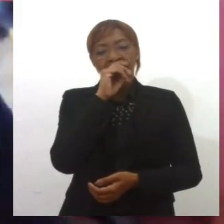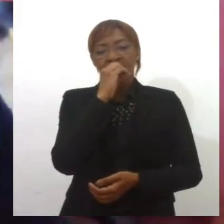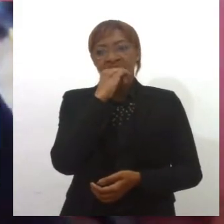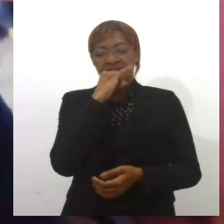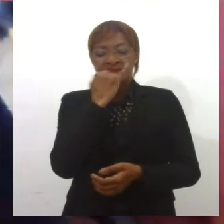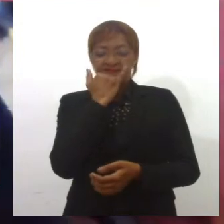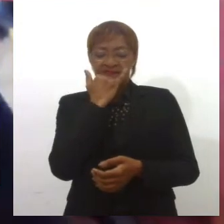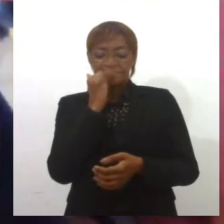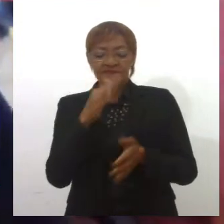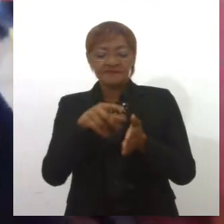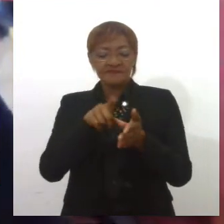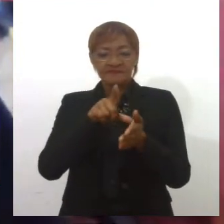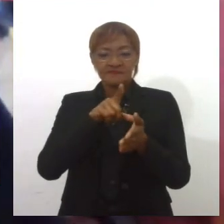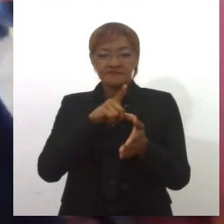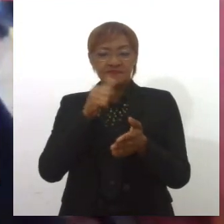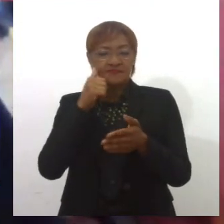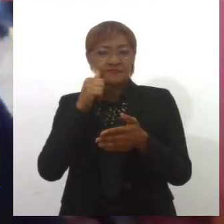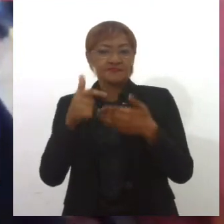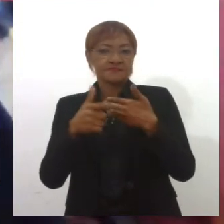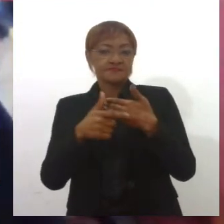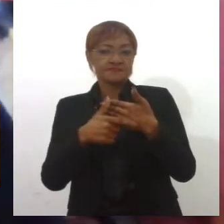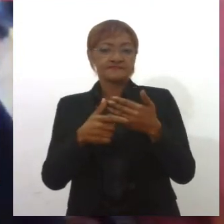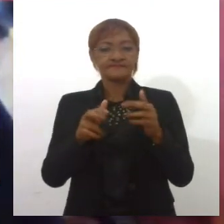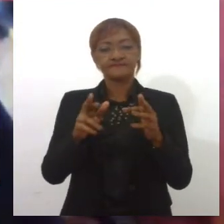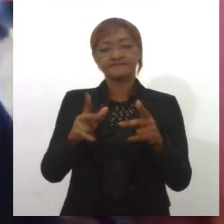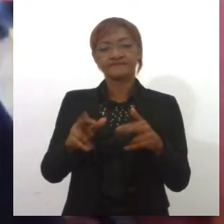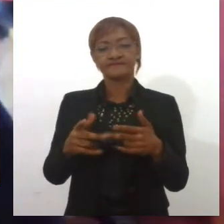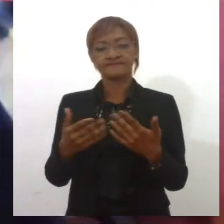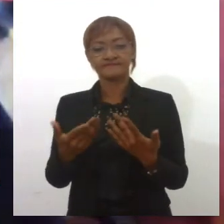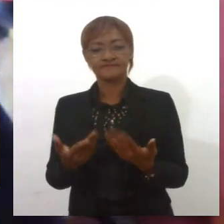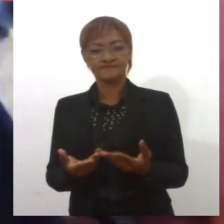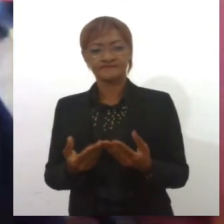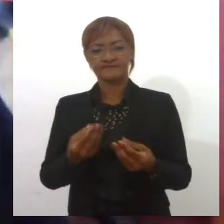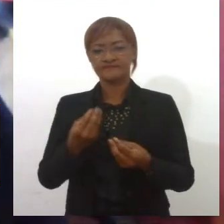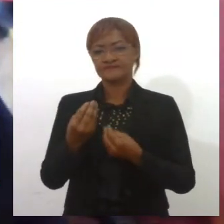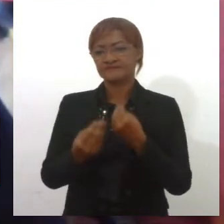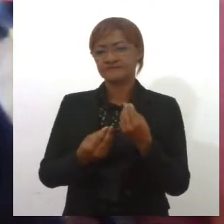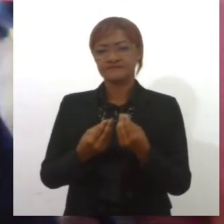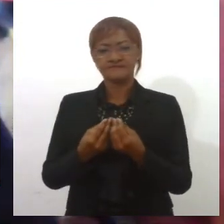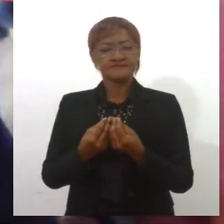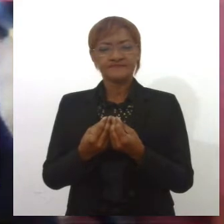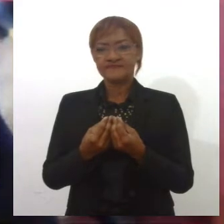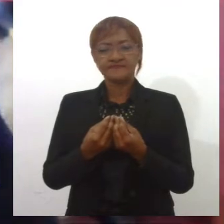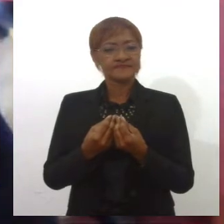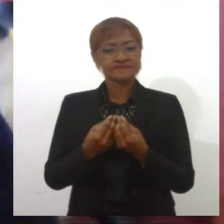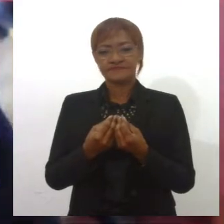à mulher um papel bastante inferiorizado, porque não se acreditava que a mulher tivesse condições